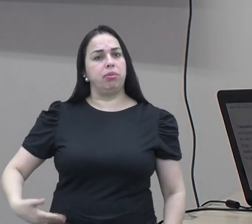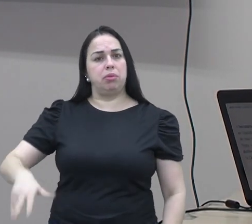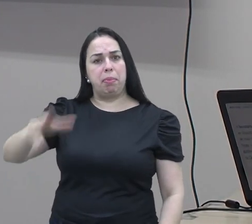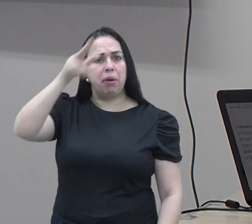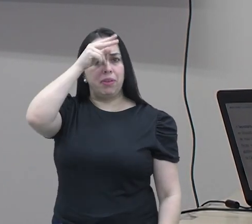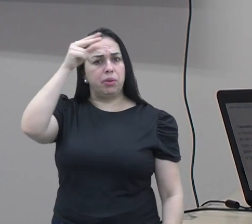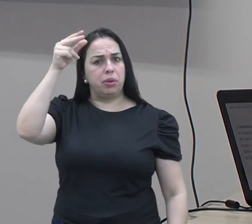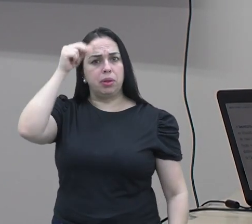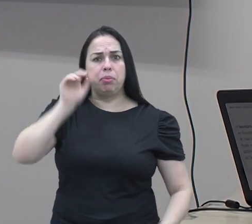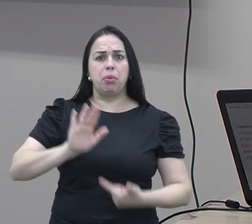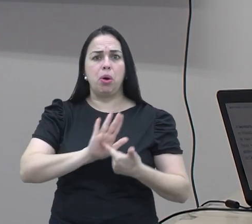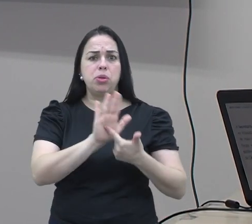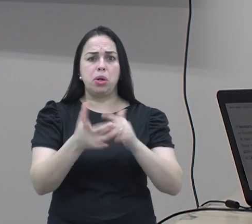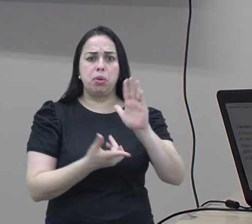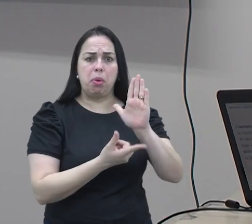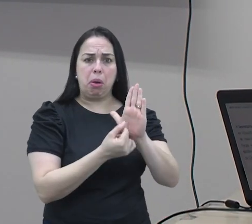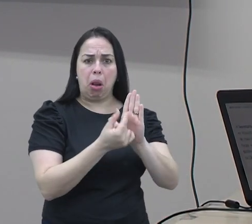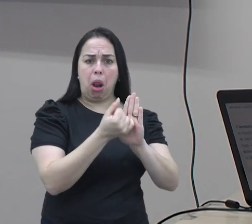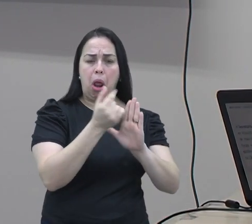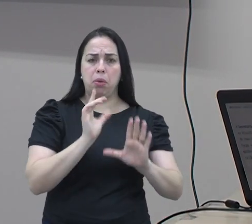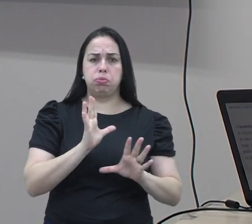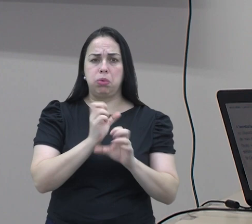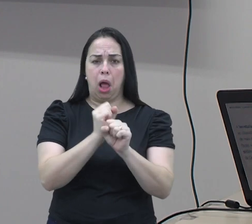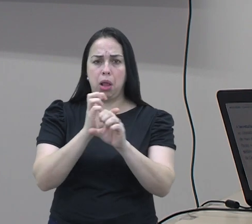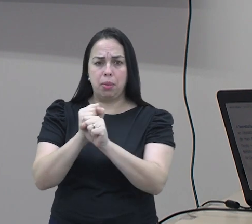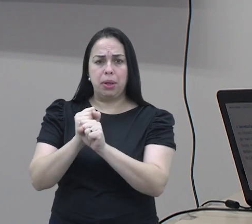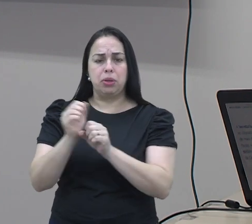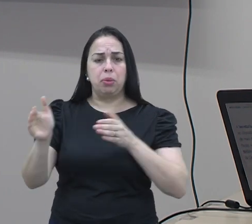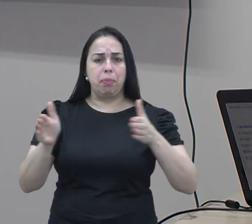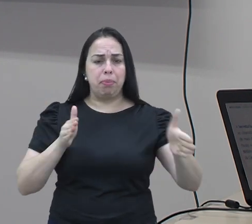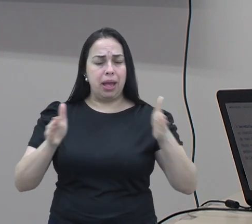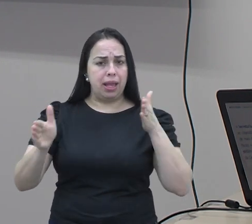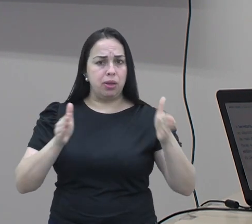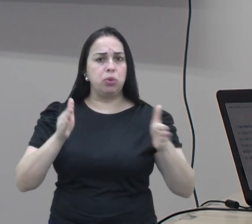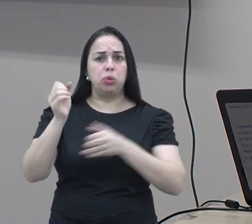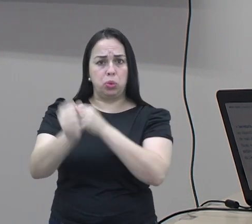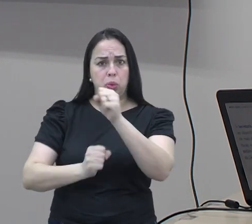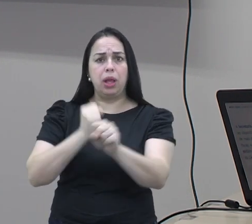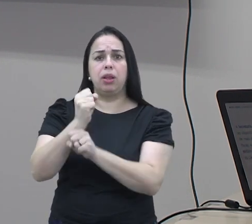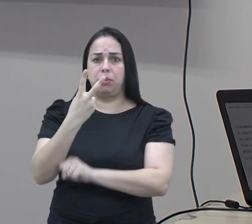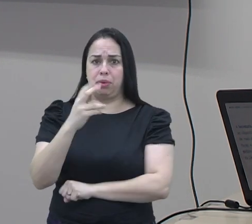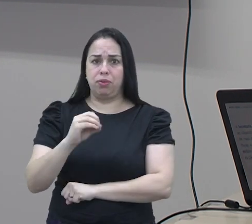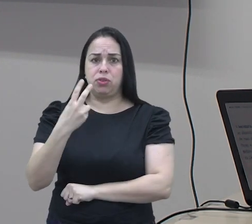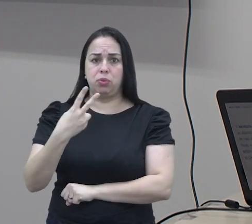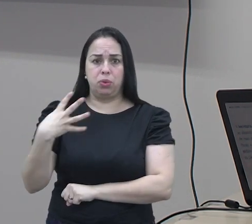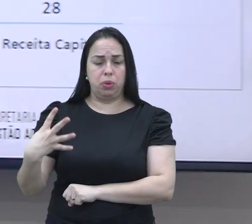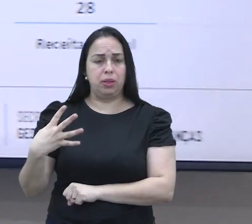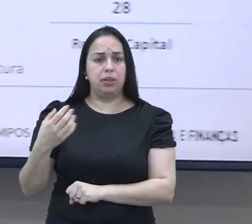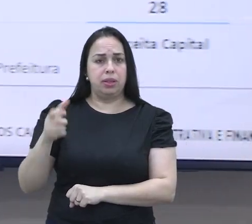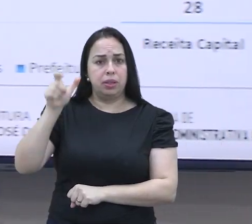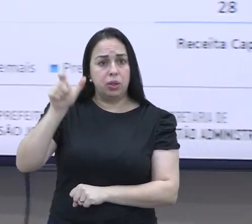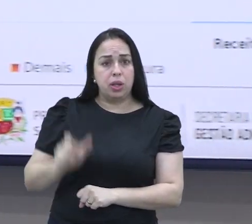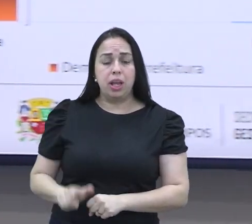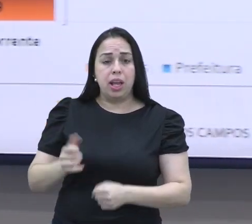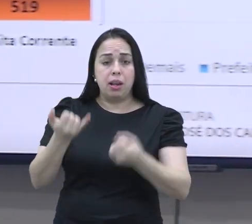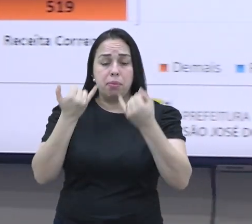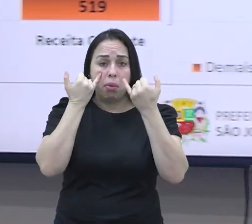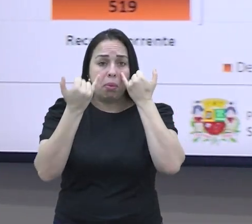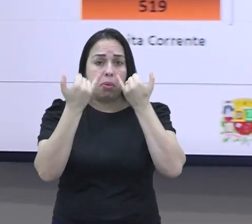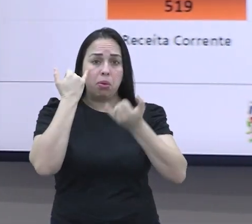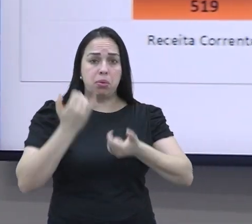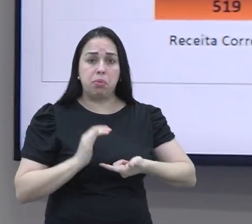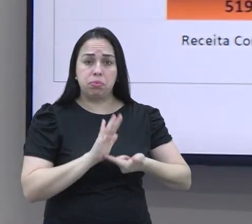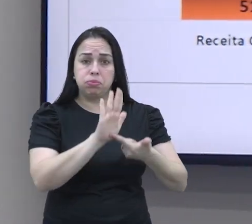municipal apresentou o balanço das metas fiscais referente ao segundo quadrimestre de 2024. De acordo com os